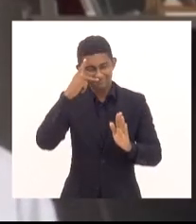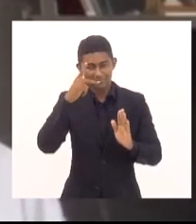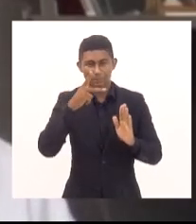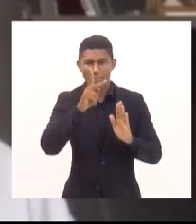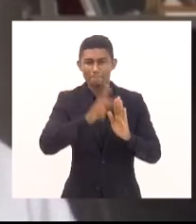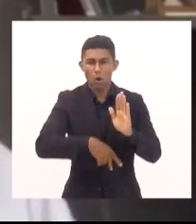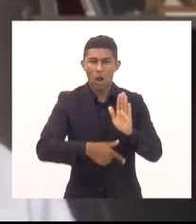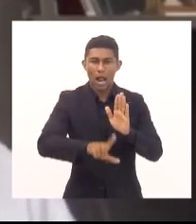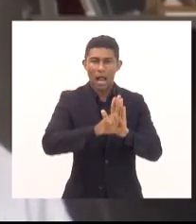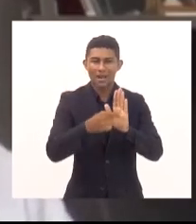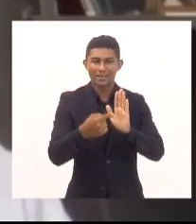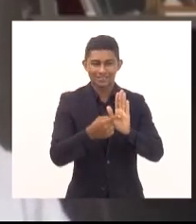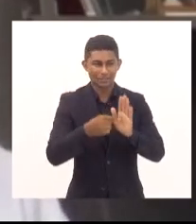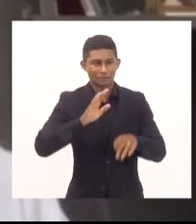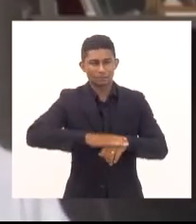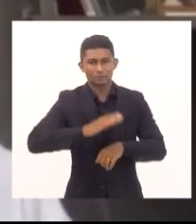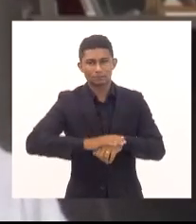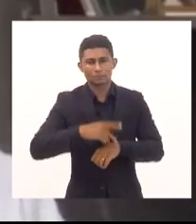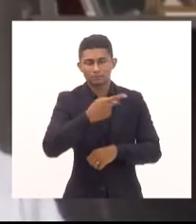autoria de número